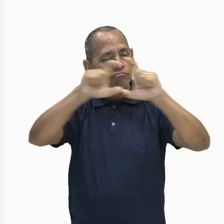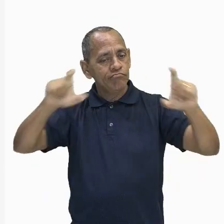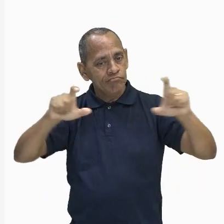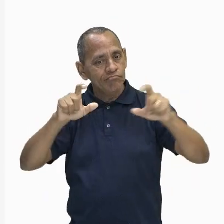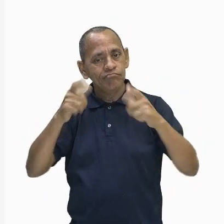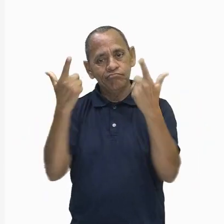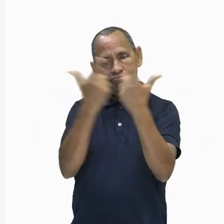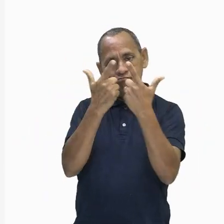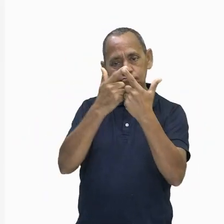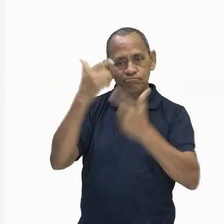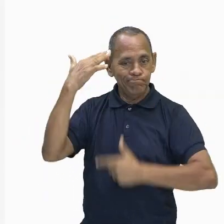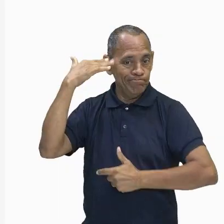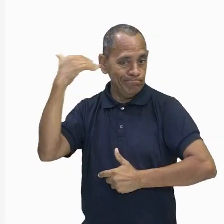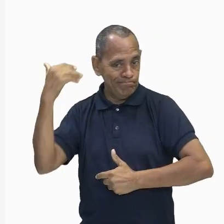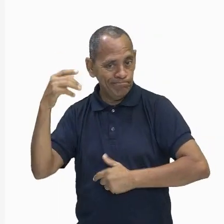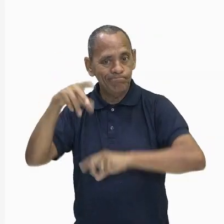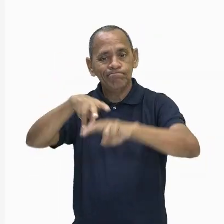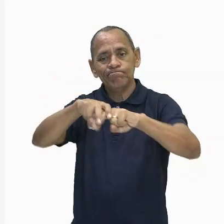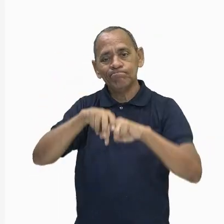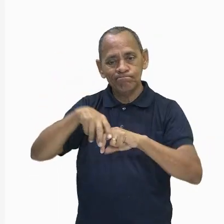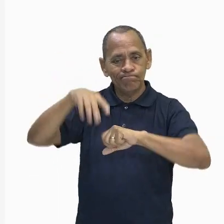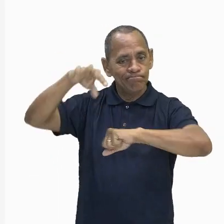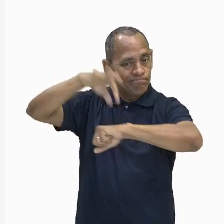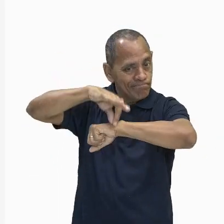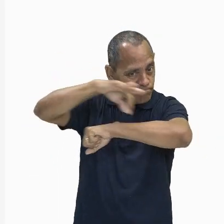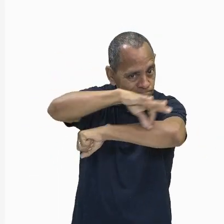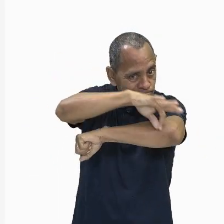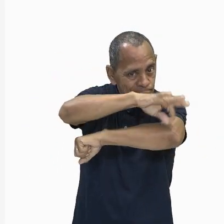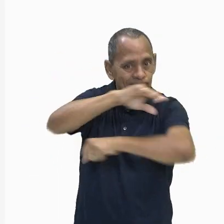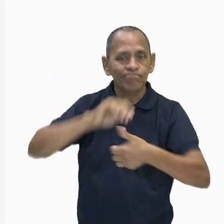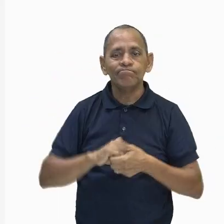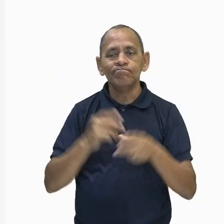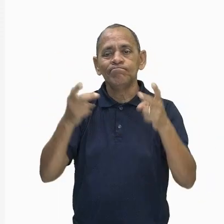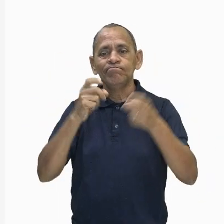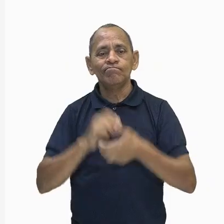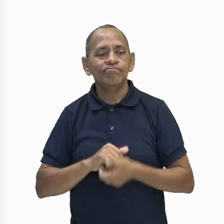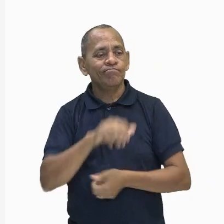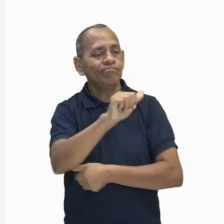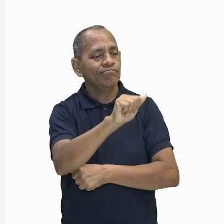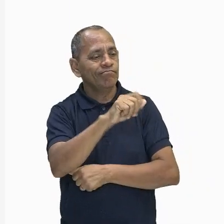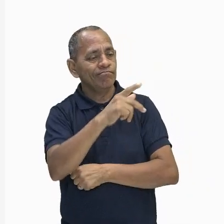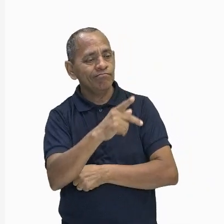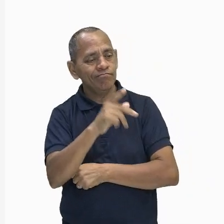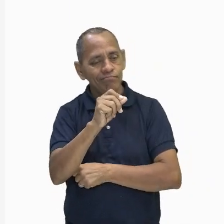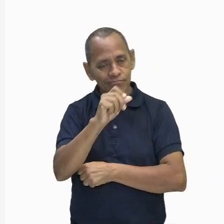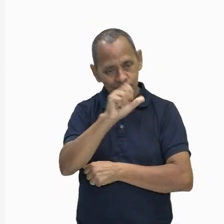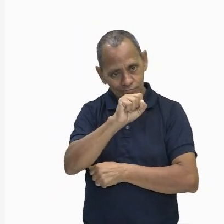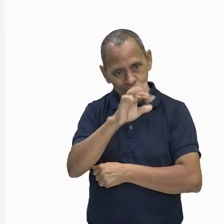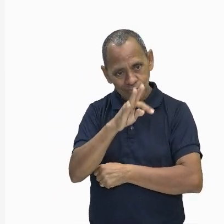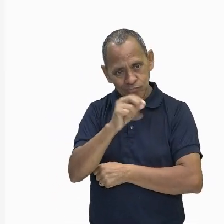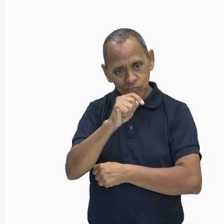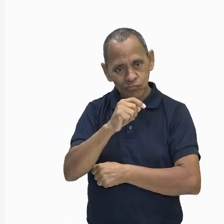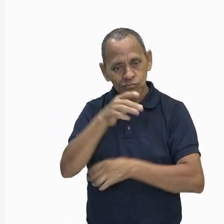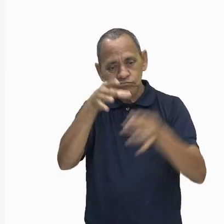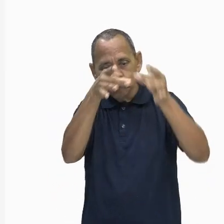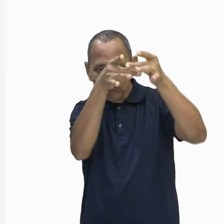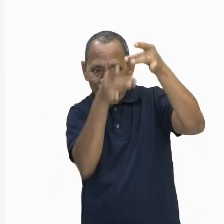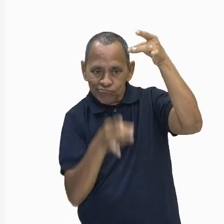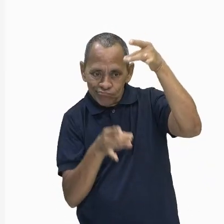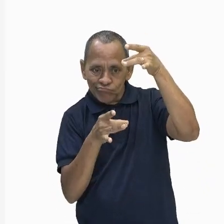é famoso por sua arquitetura. Percebam que o apóstolo está especificando exatamente o